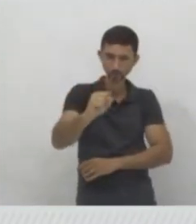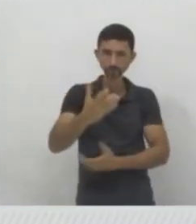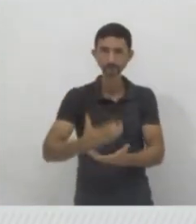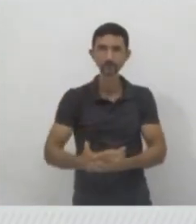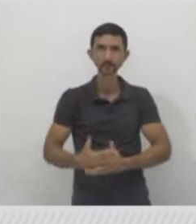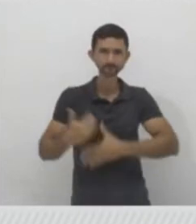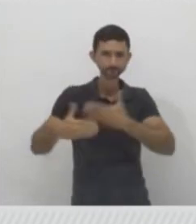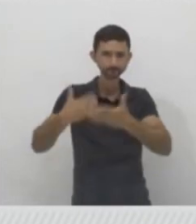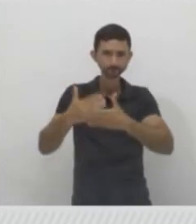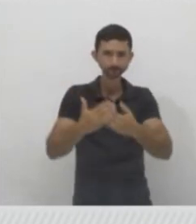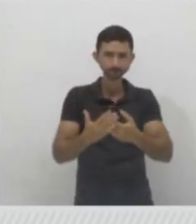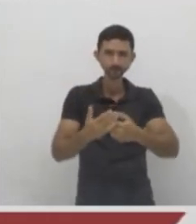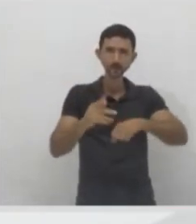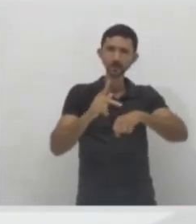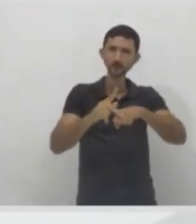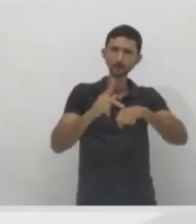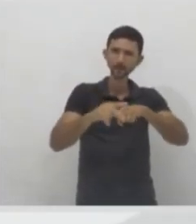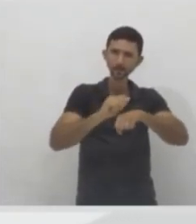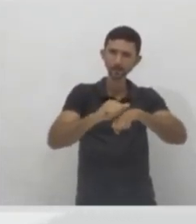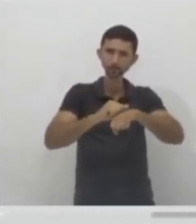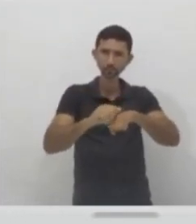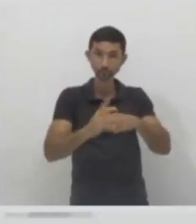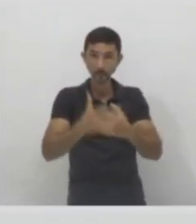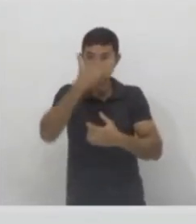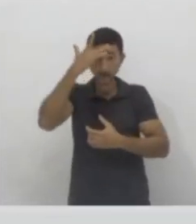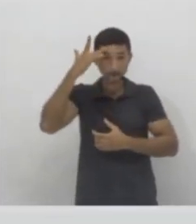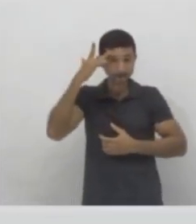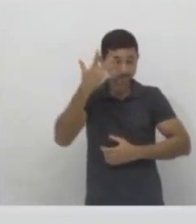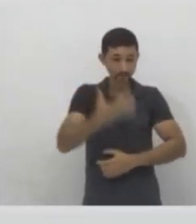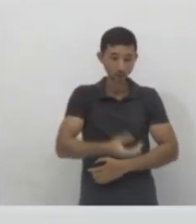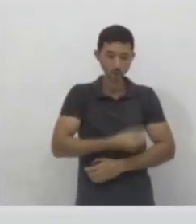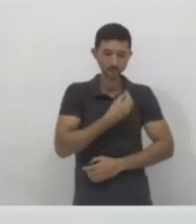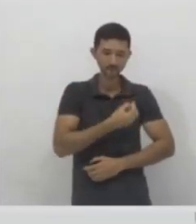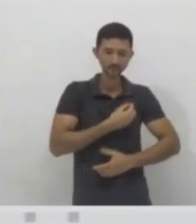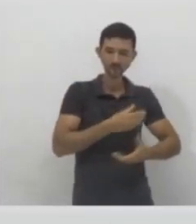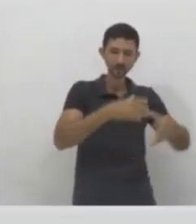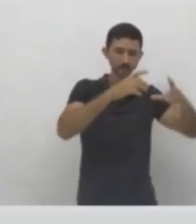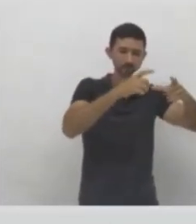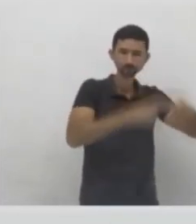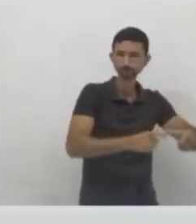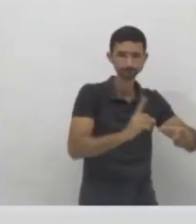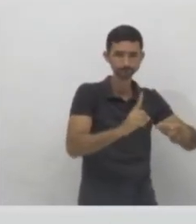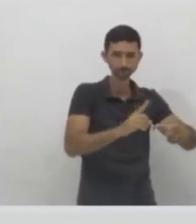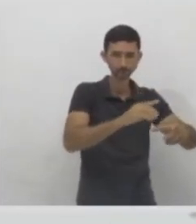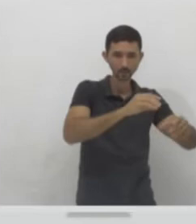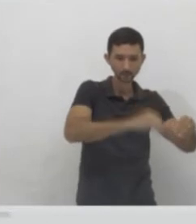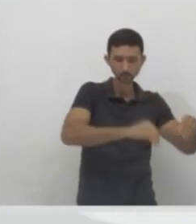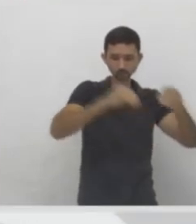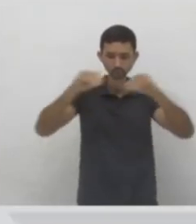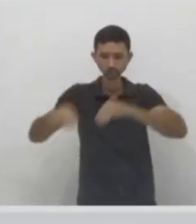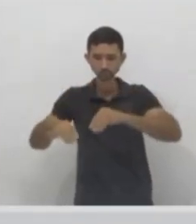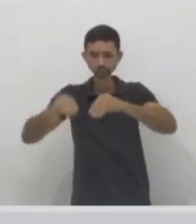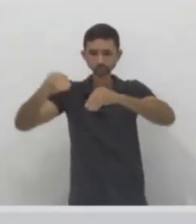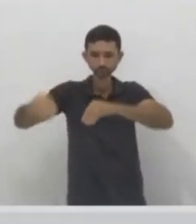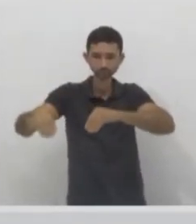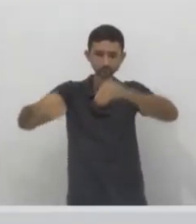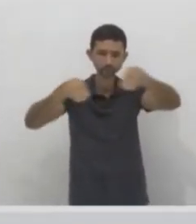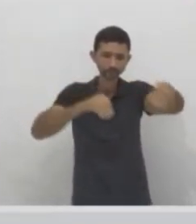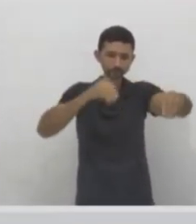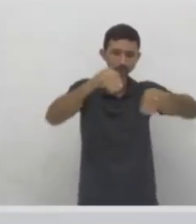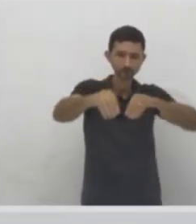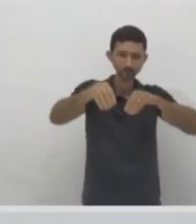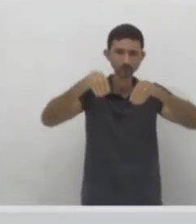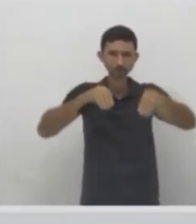Durante o Paleolítico, os seres humanos eram nômades, ou seja, não viviam em um lugar só, se moviam para diferentes zonas em busca